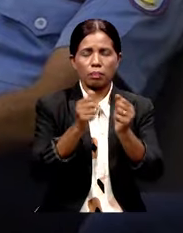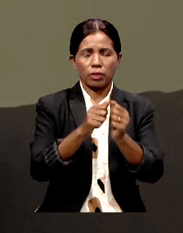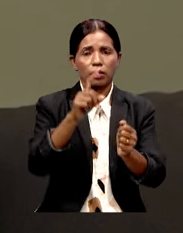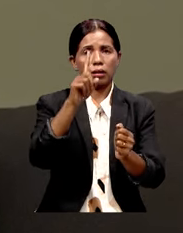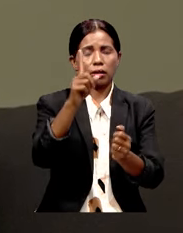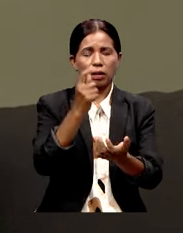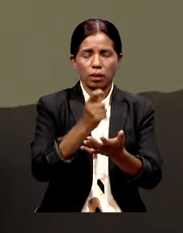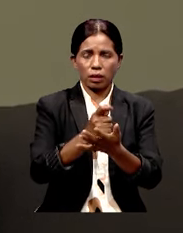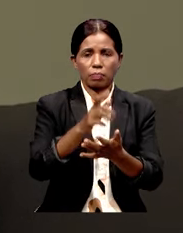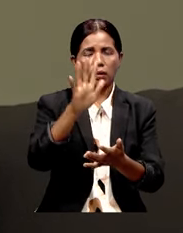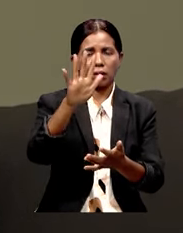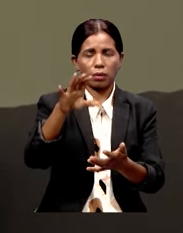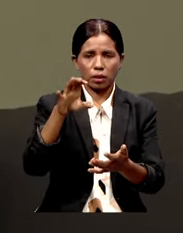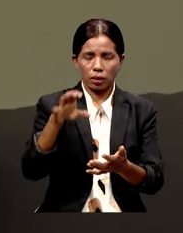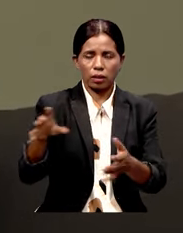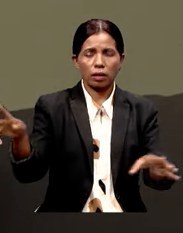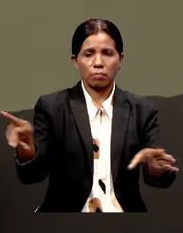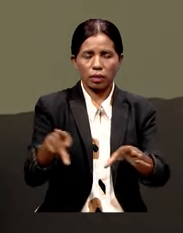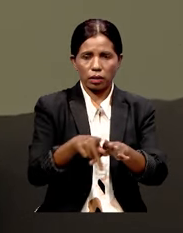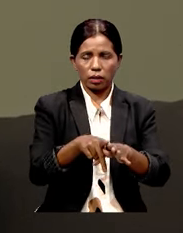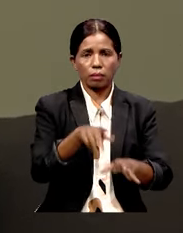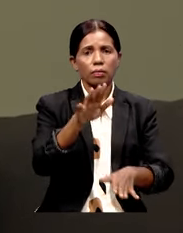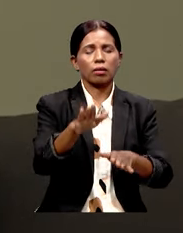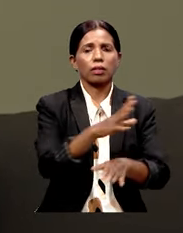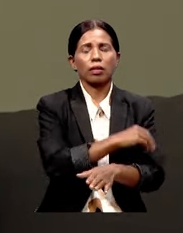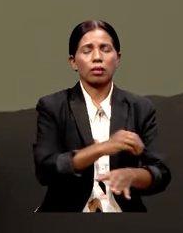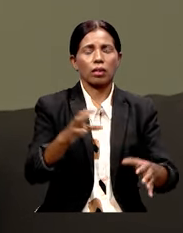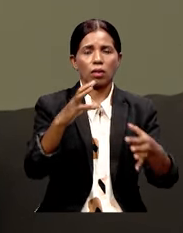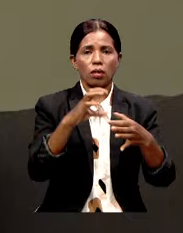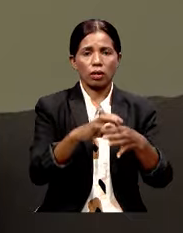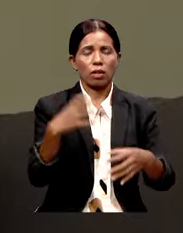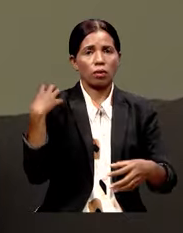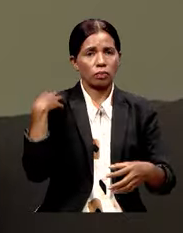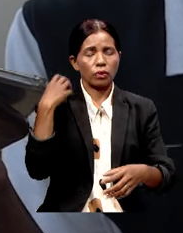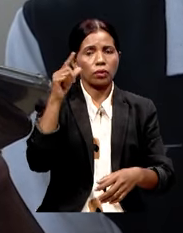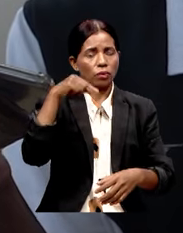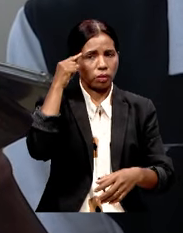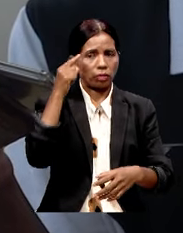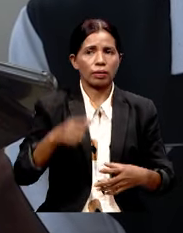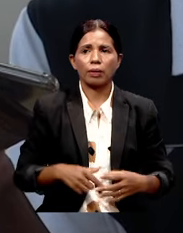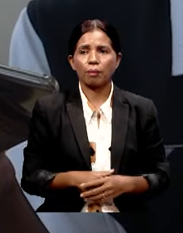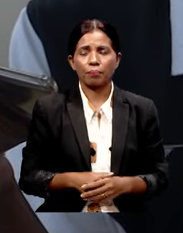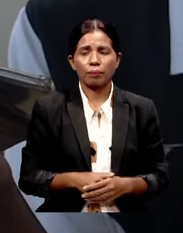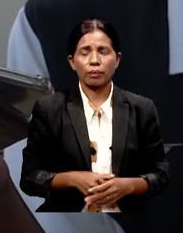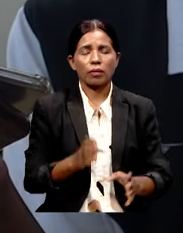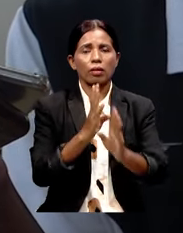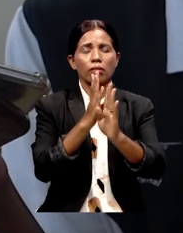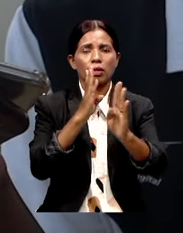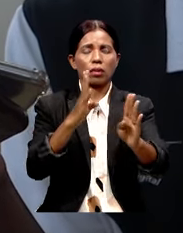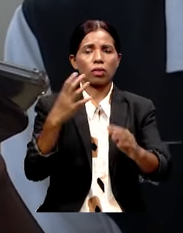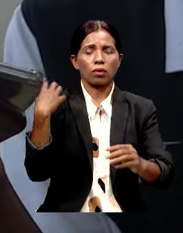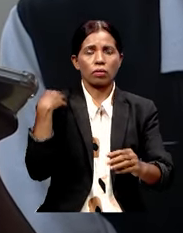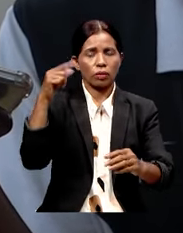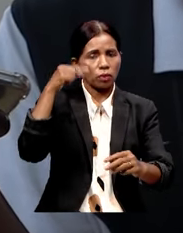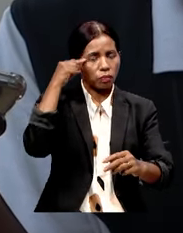Tus Lima, Maxi participa Parada-Geral e a Palácio Governo. Ida, formatura a Palácio Governo